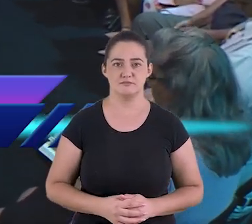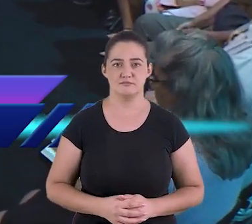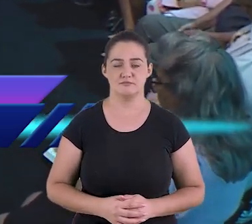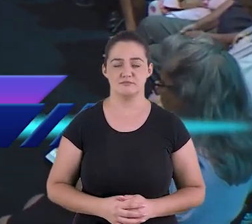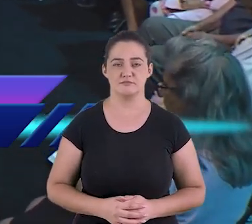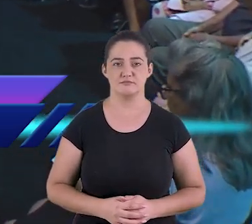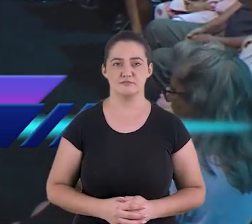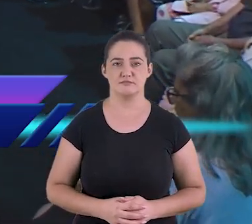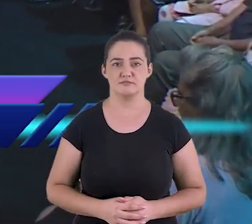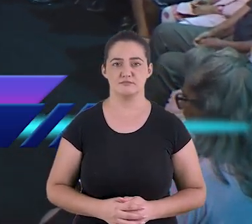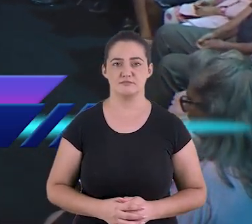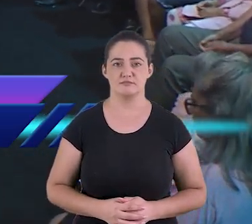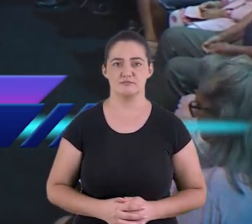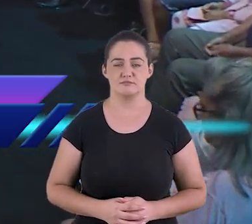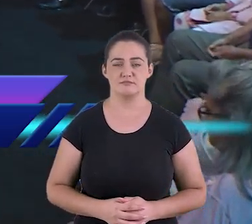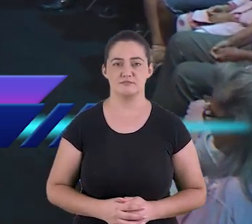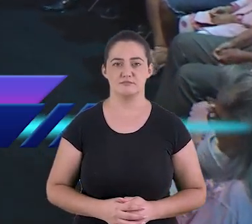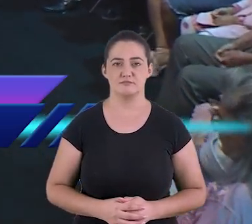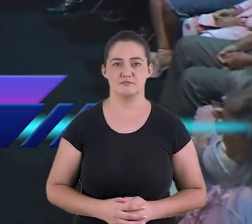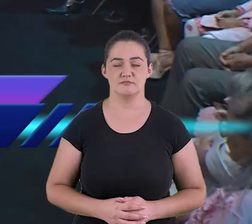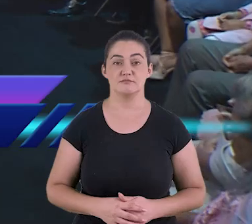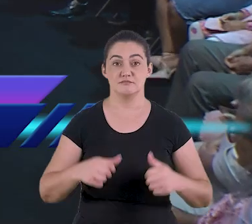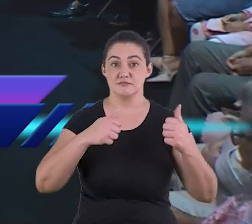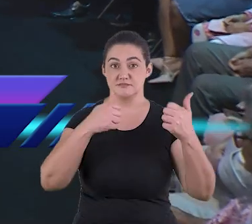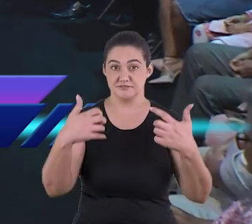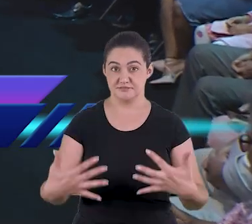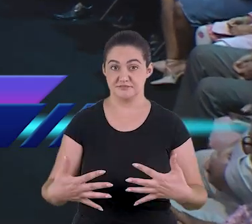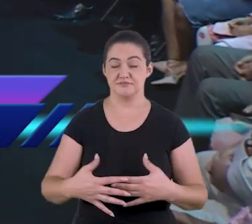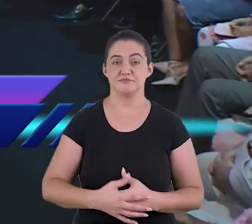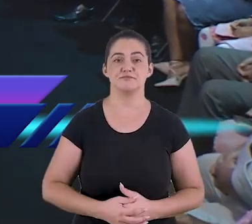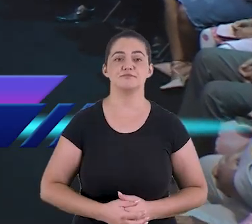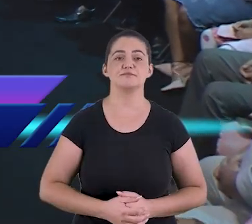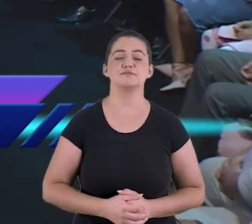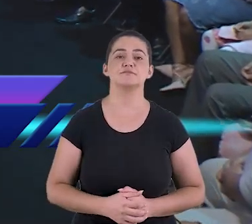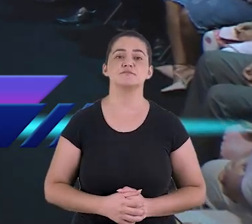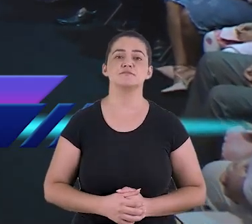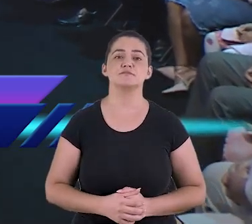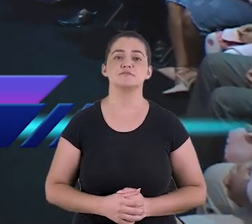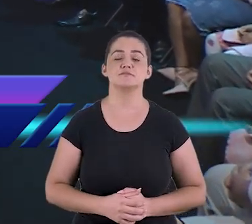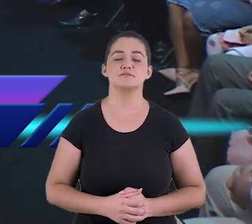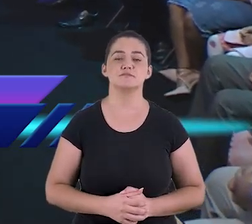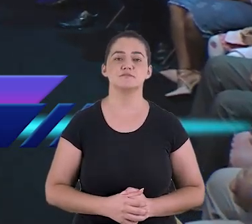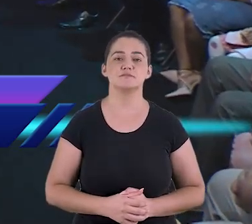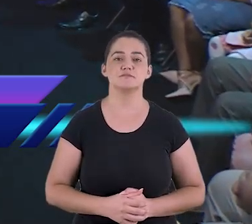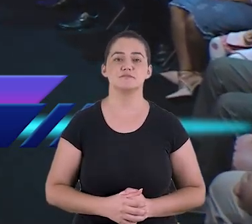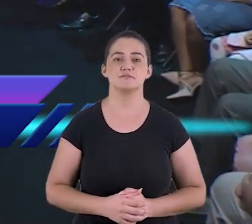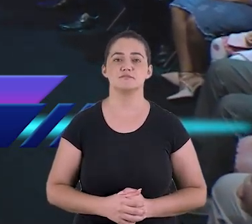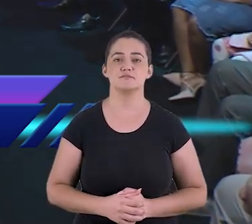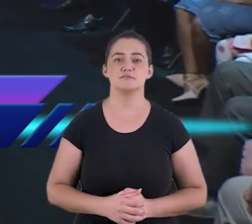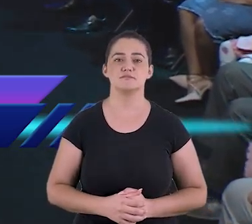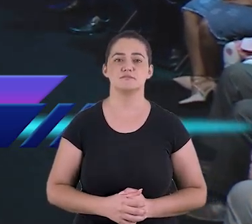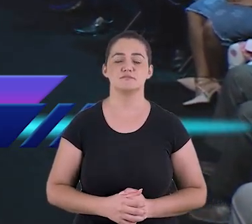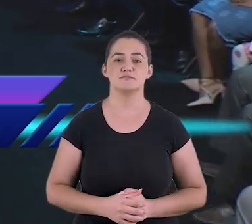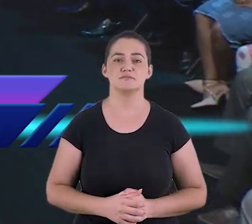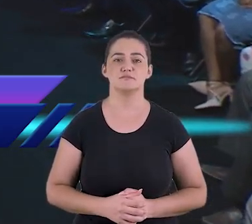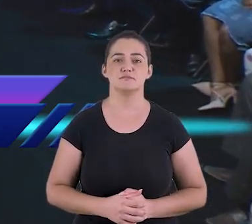capítulo 26 e o versículo número 19. Diz assim a palavra do Senhor: